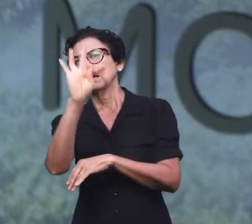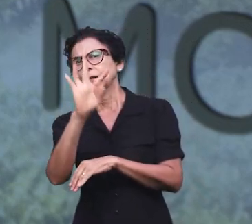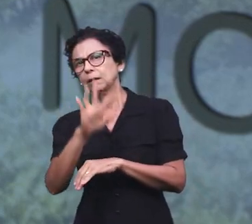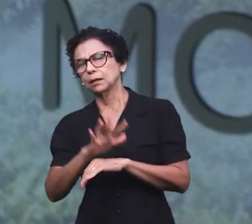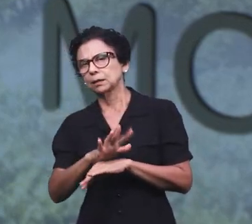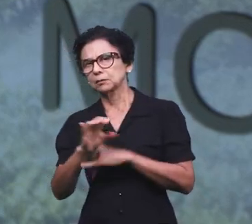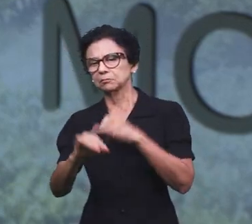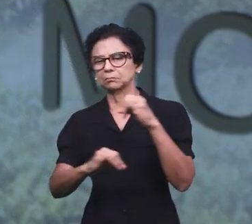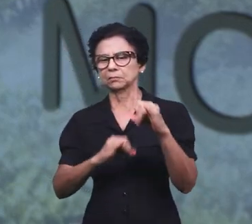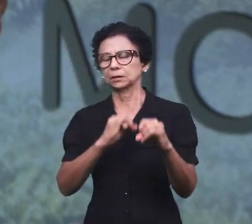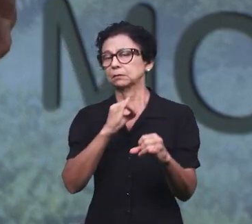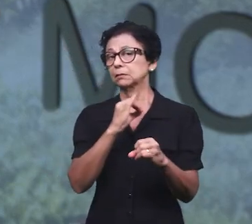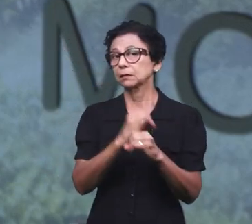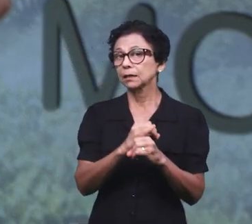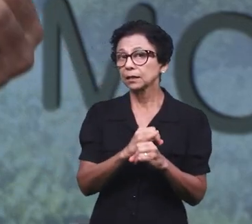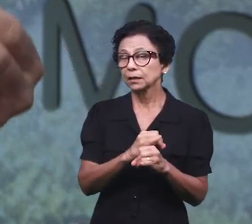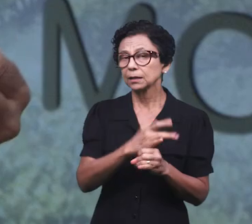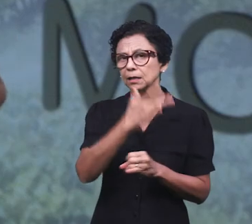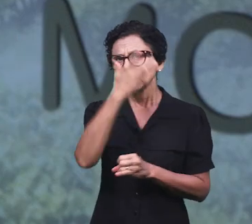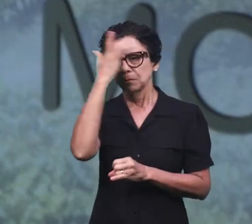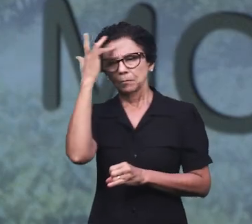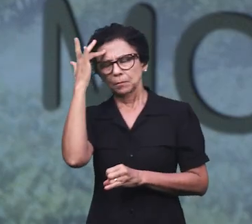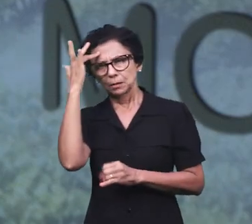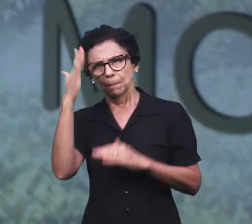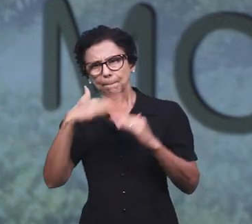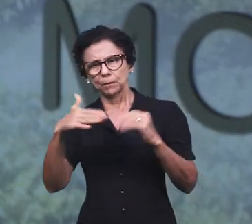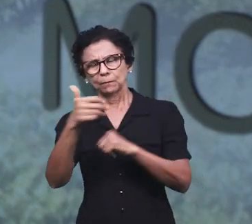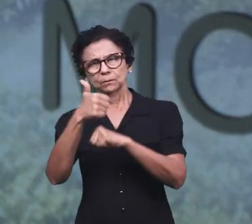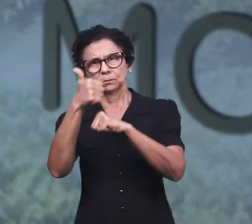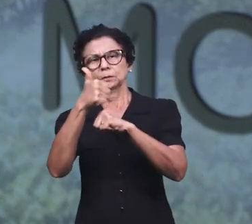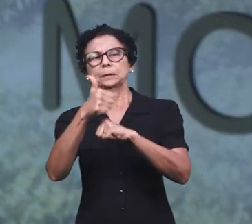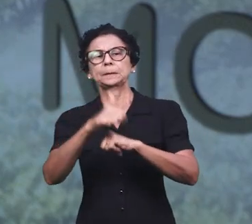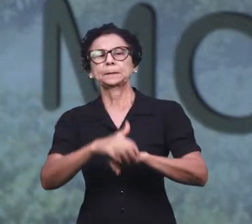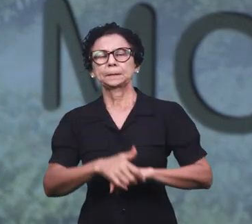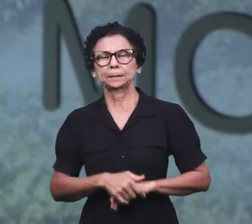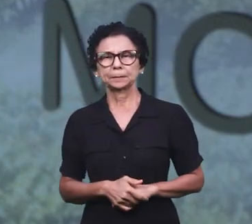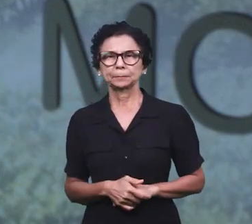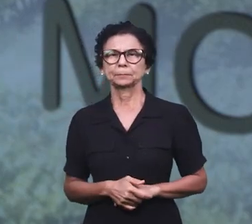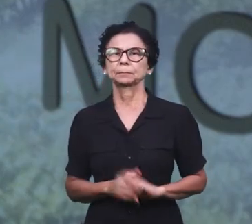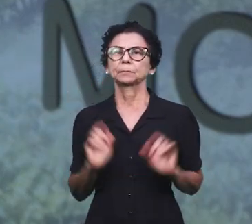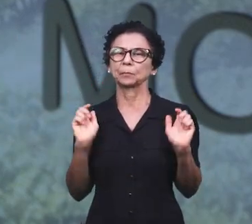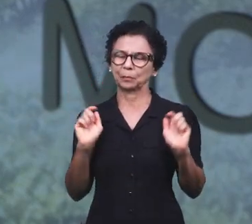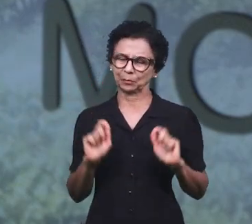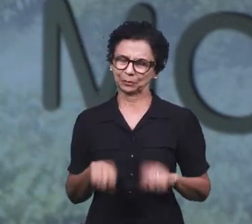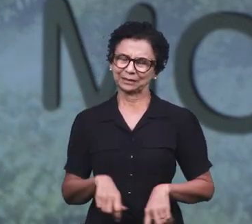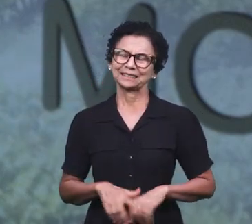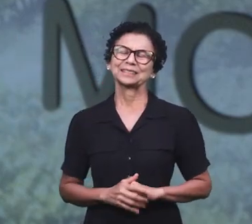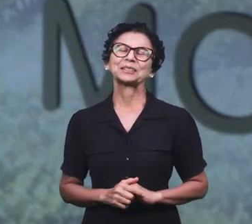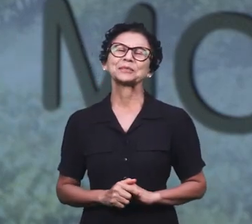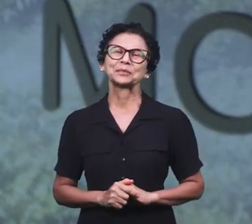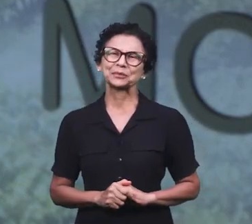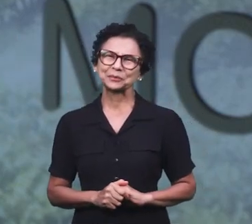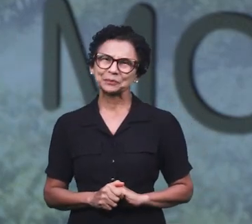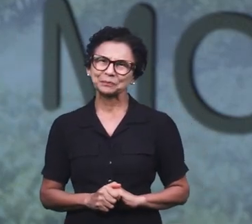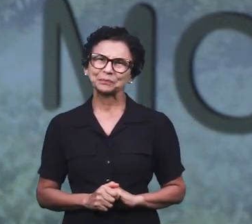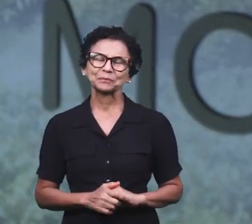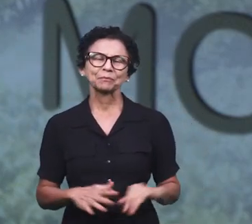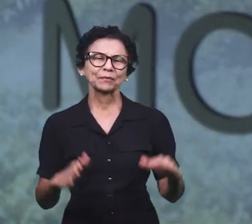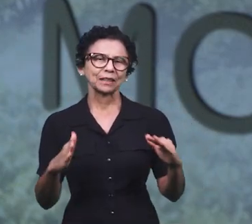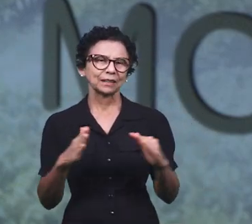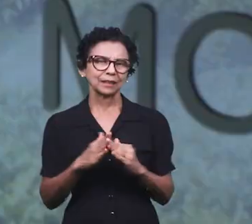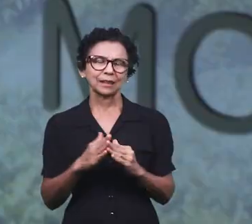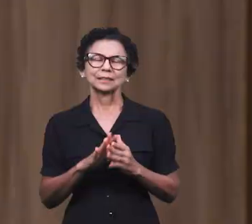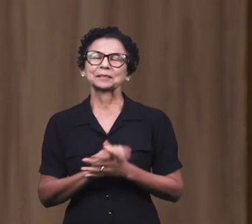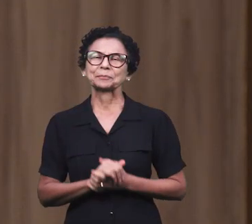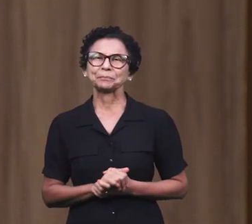de internet, pessoas capacitadas para isso, é possível começar ali dentro do seu quintal, na sua casa, na